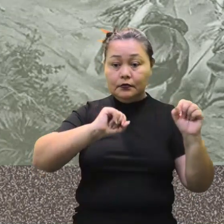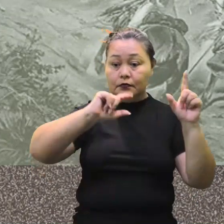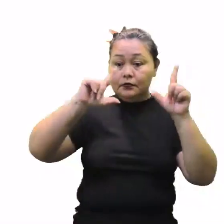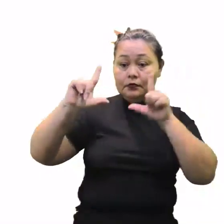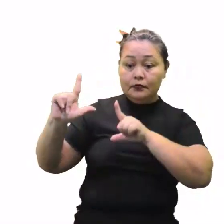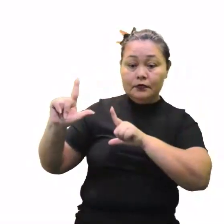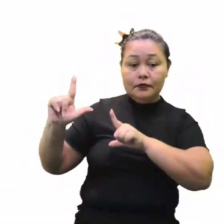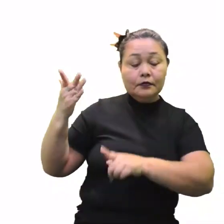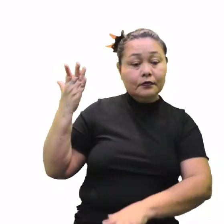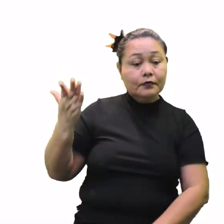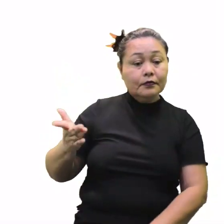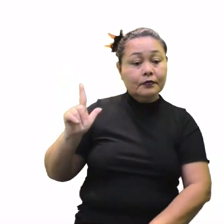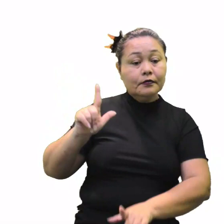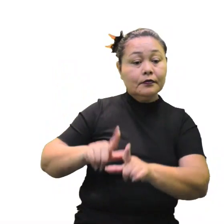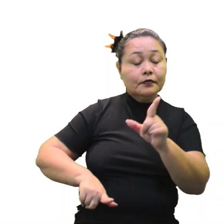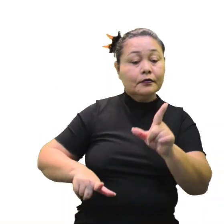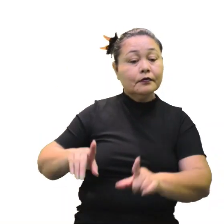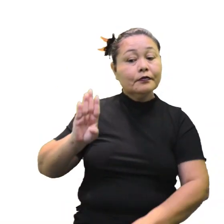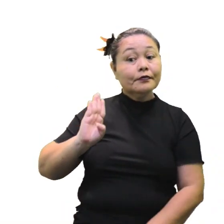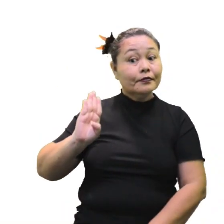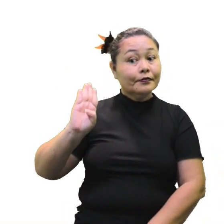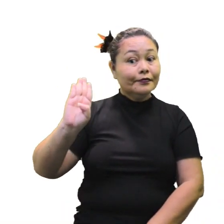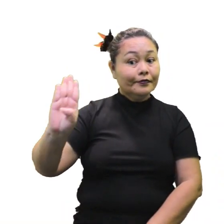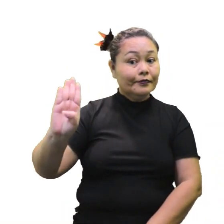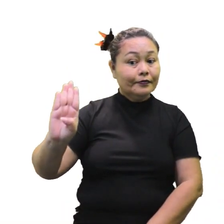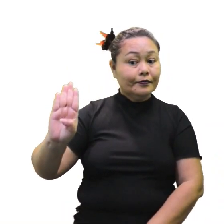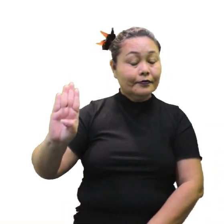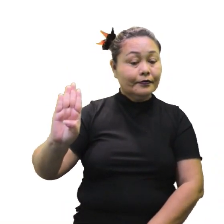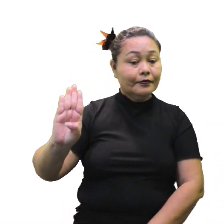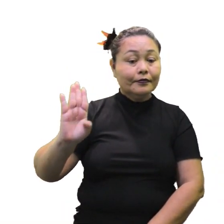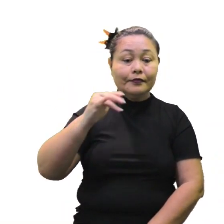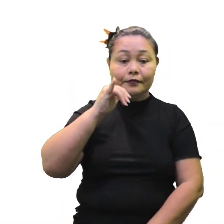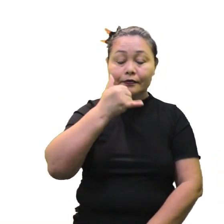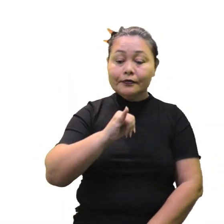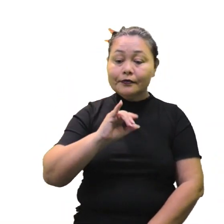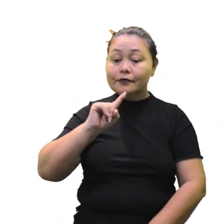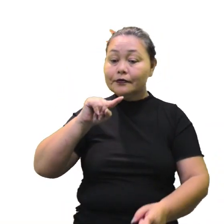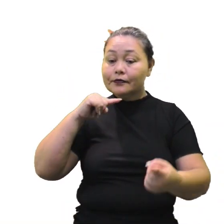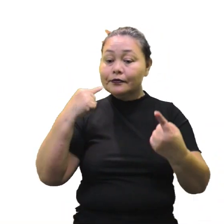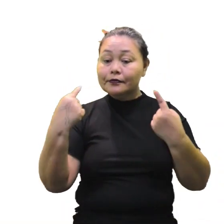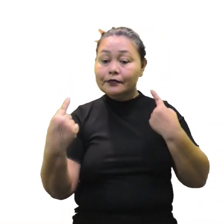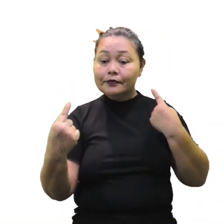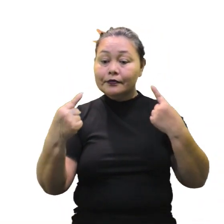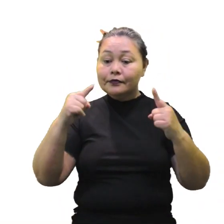tela para vocês, é a letra B, energia